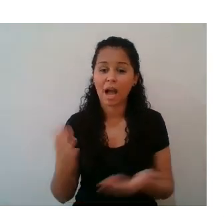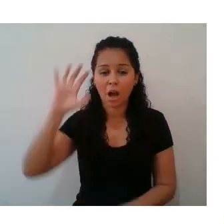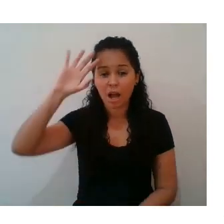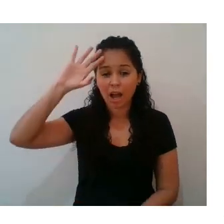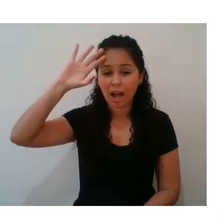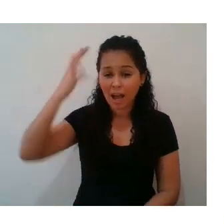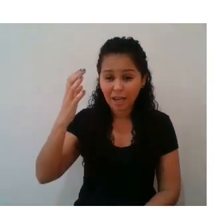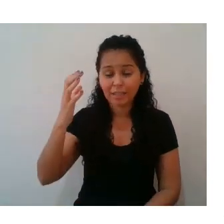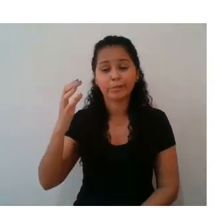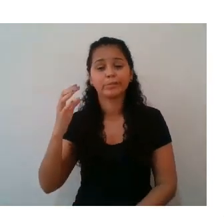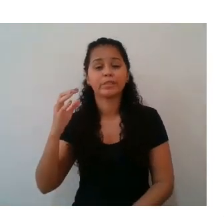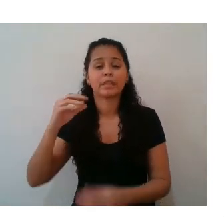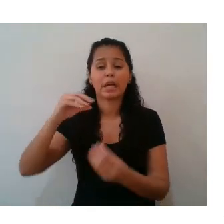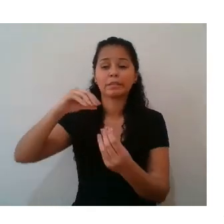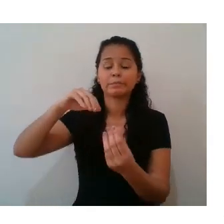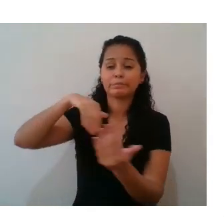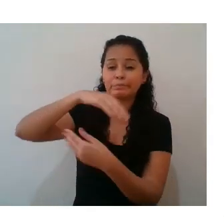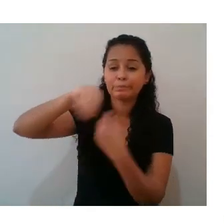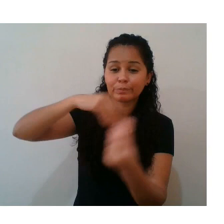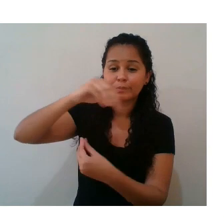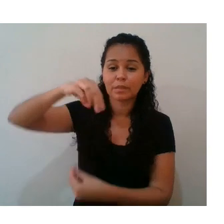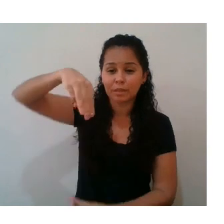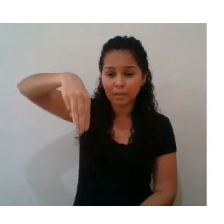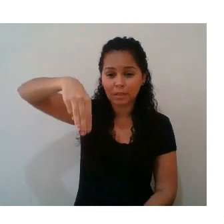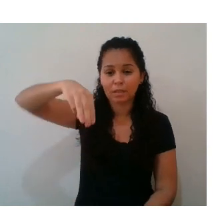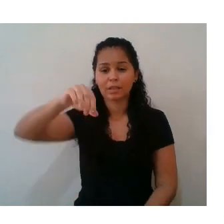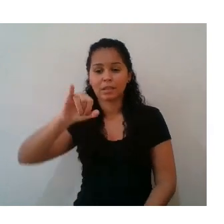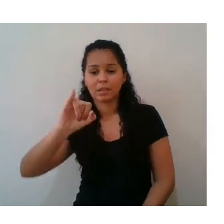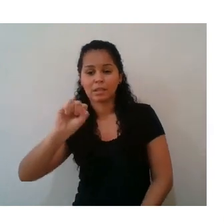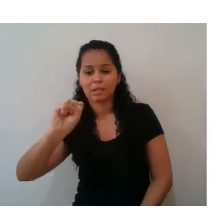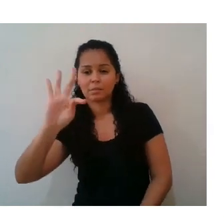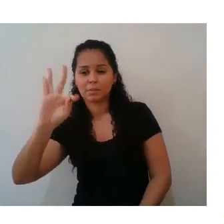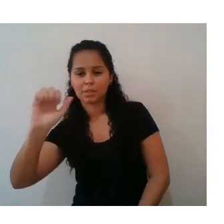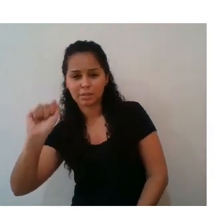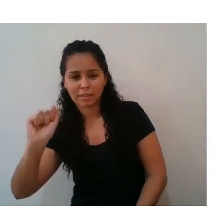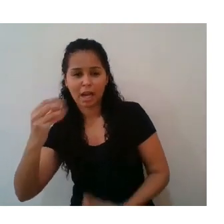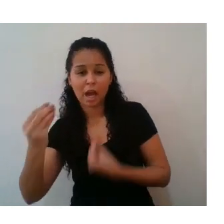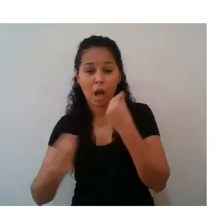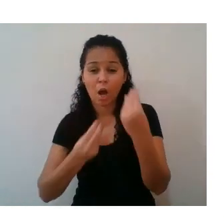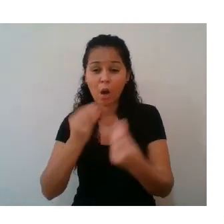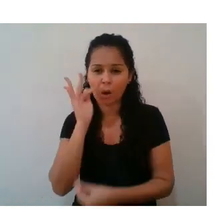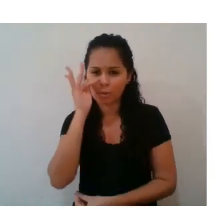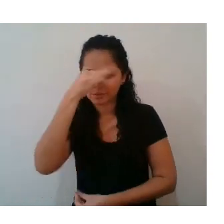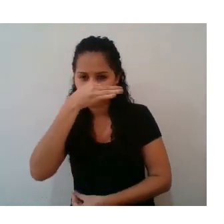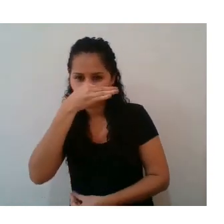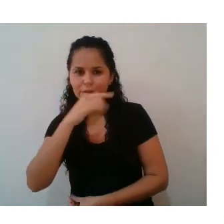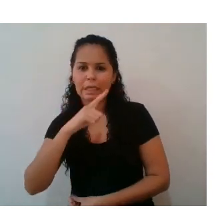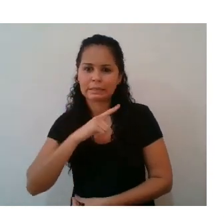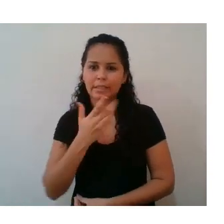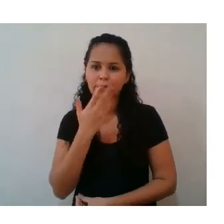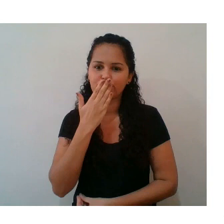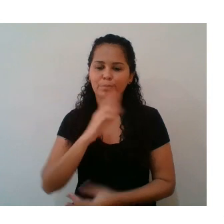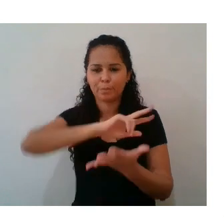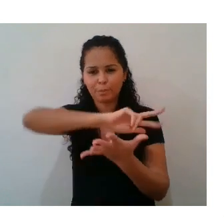Resolvendo um circuito, uma associação mista. A mista, ela tem paralelo, ela tem série, e aqui, isso já é importante para vocês